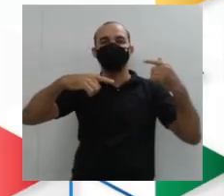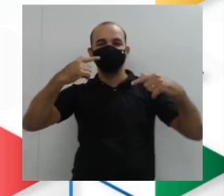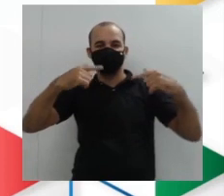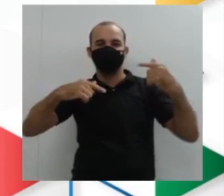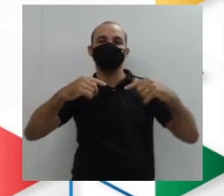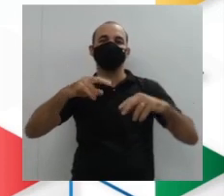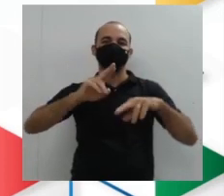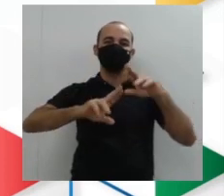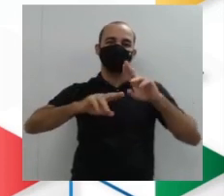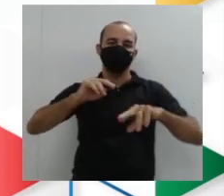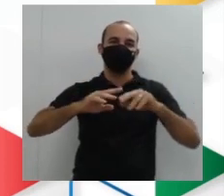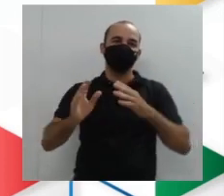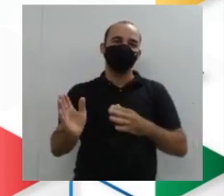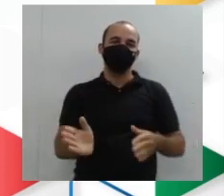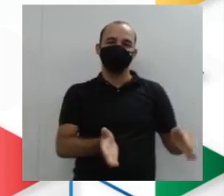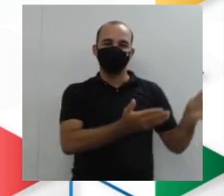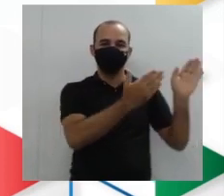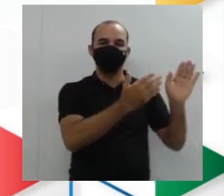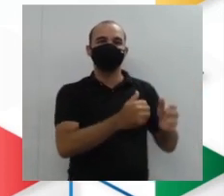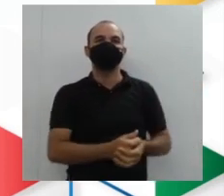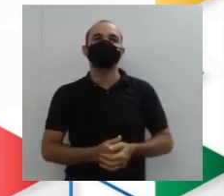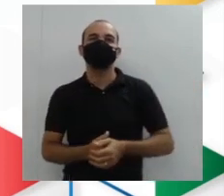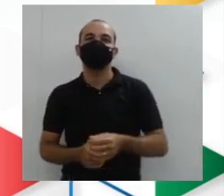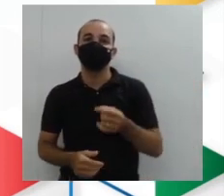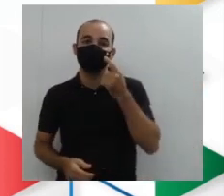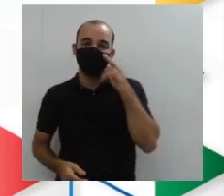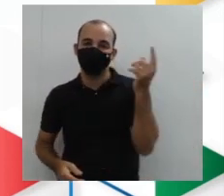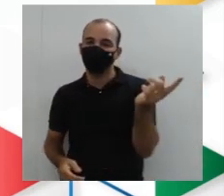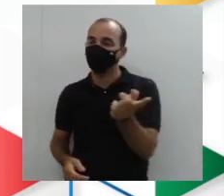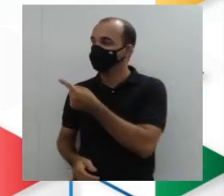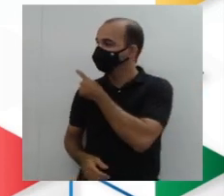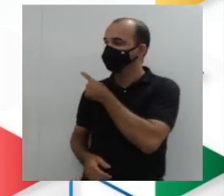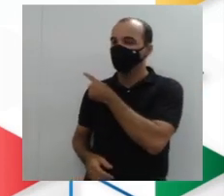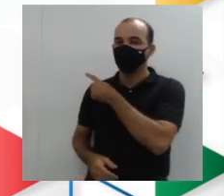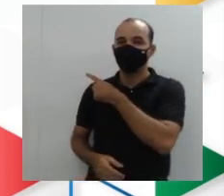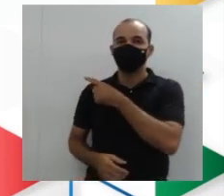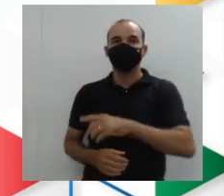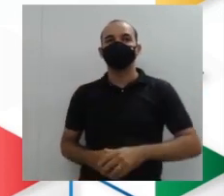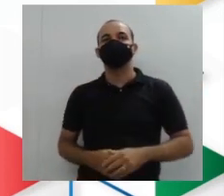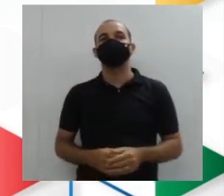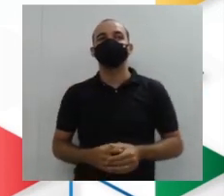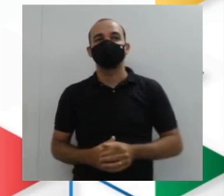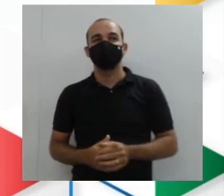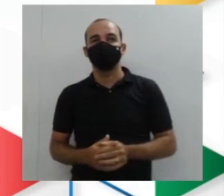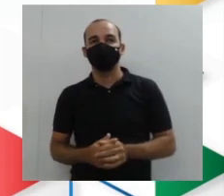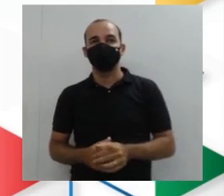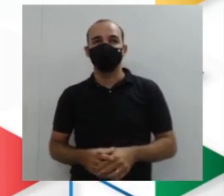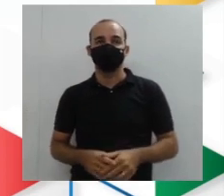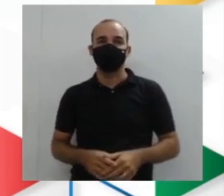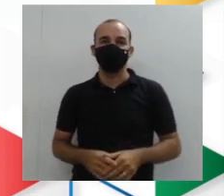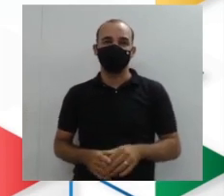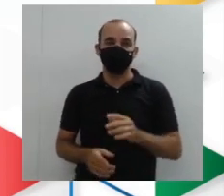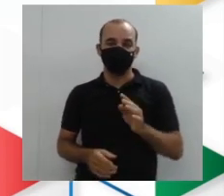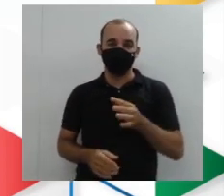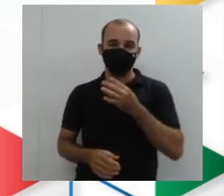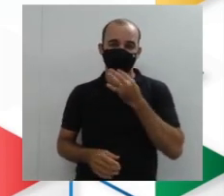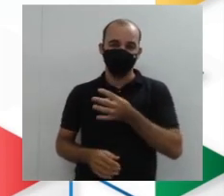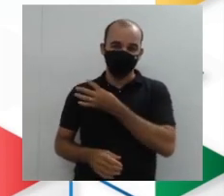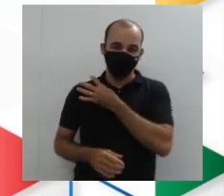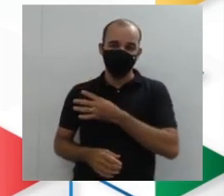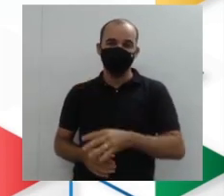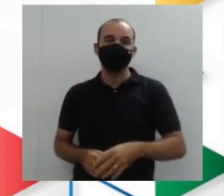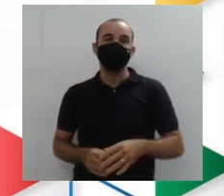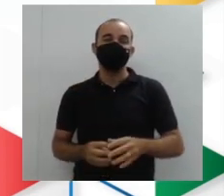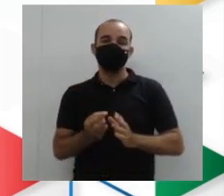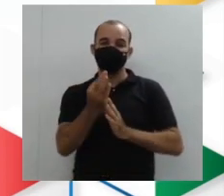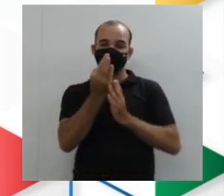tela agora uma outra questão que eu gostaria que vocês analisassem bem. Conhecendo o texto na propaganda.